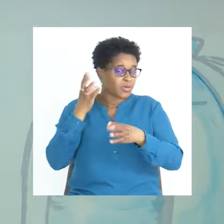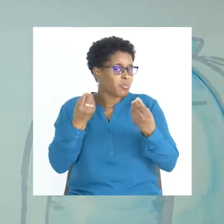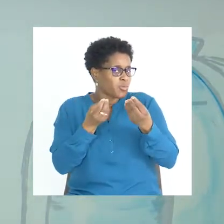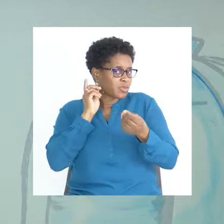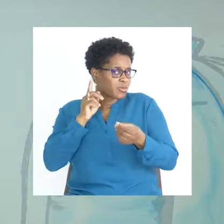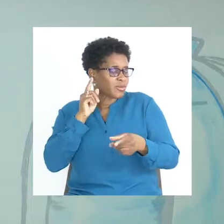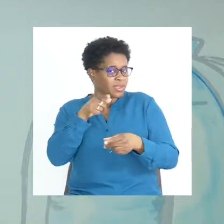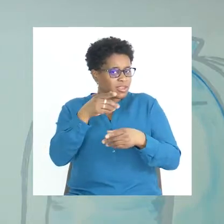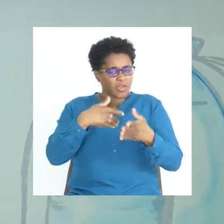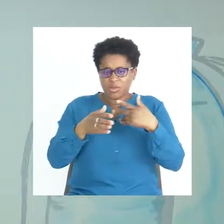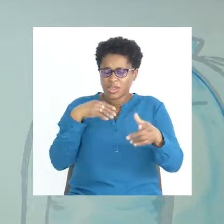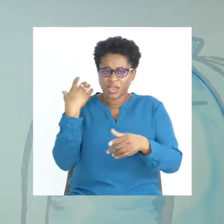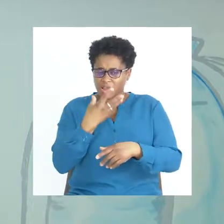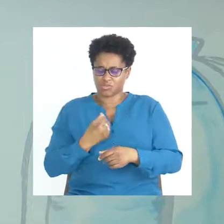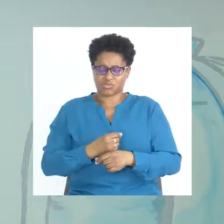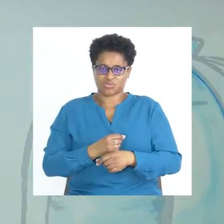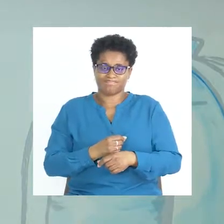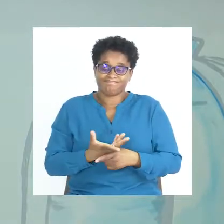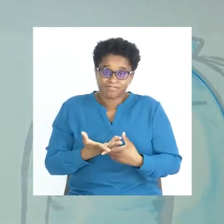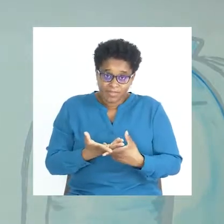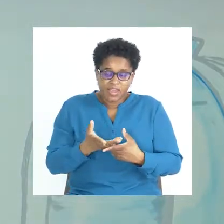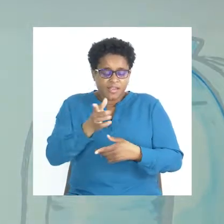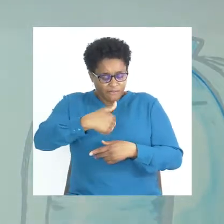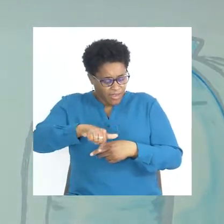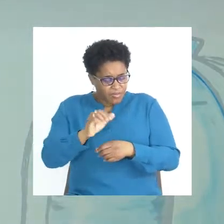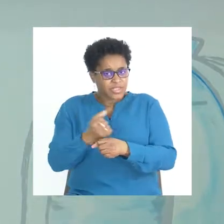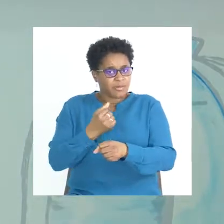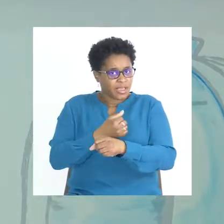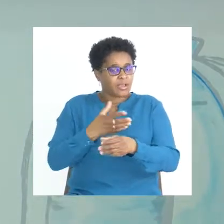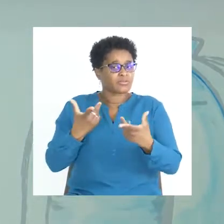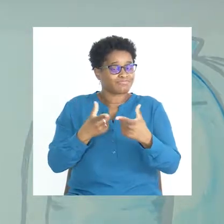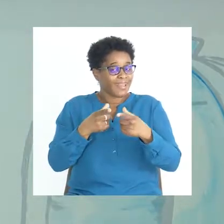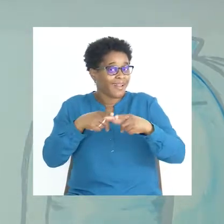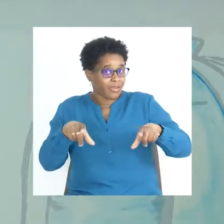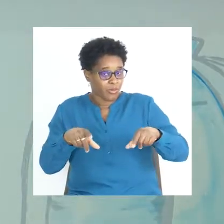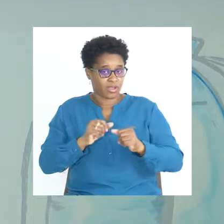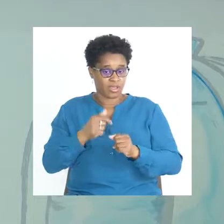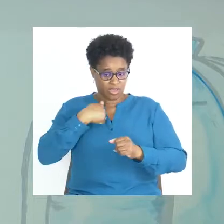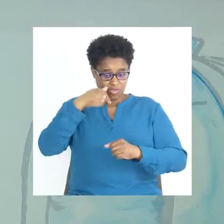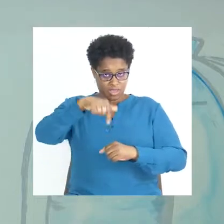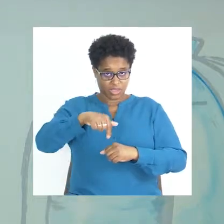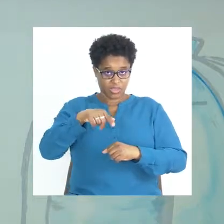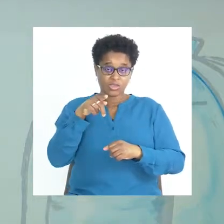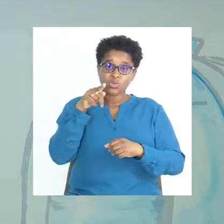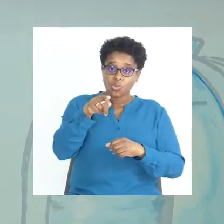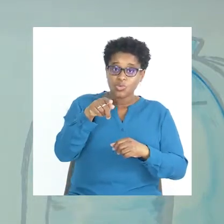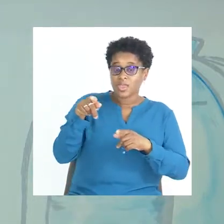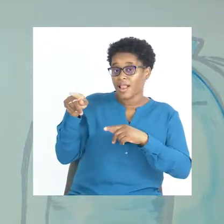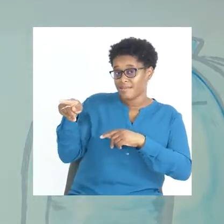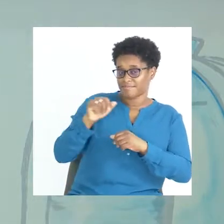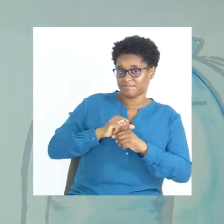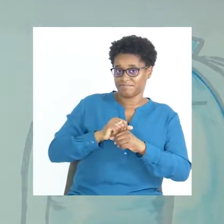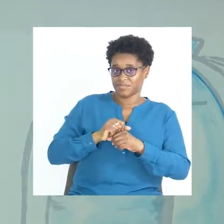ti ou para qualquer aluno de que nível for. Vamos trabalhar aquilo que é o uso da língua. Eu estou aqui, tu estás